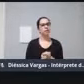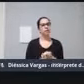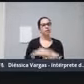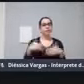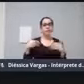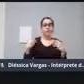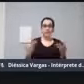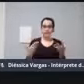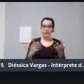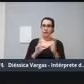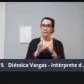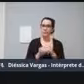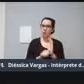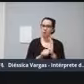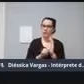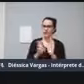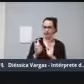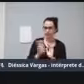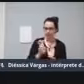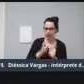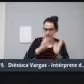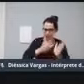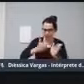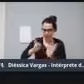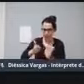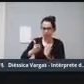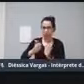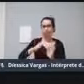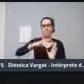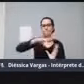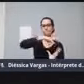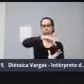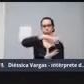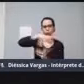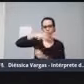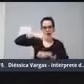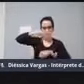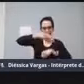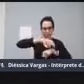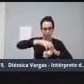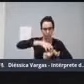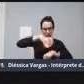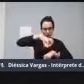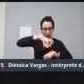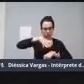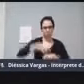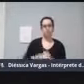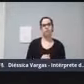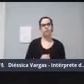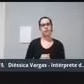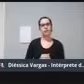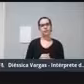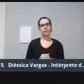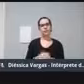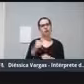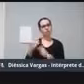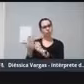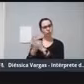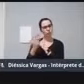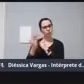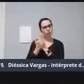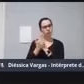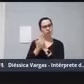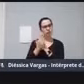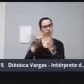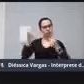trabalhou o mundo das abelhas. Essa atividade, então, ela foi feita com a ajuda do Laboratório de Apicultura,